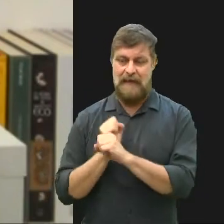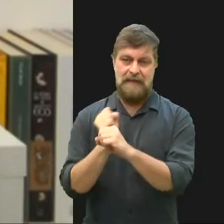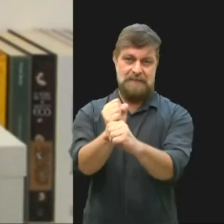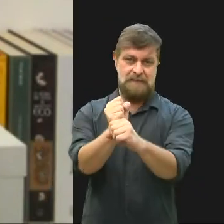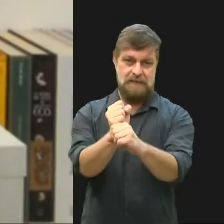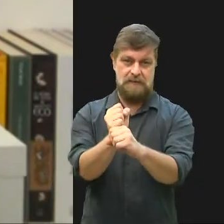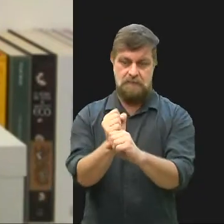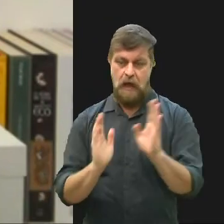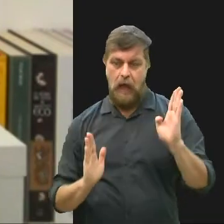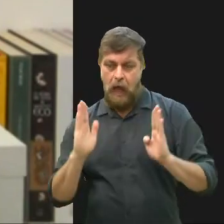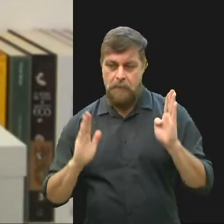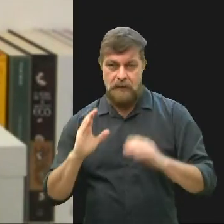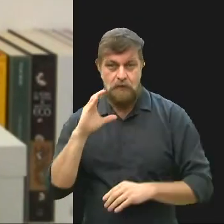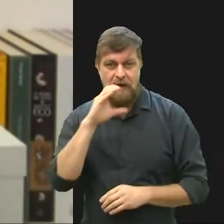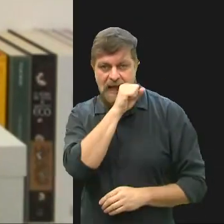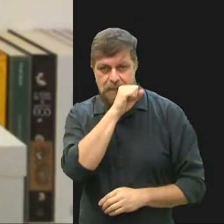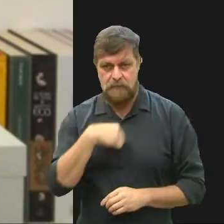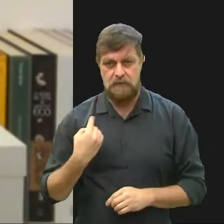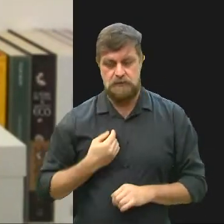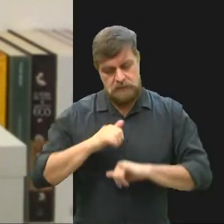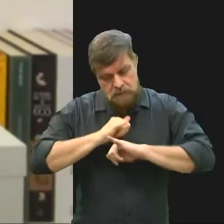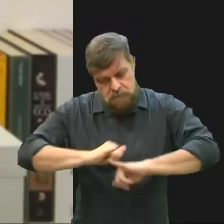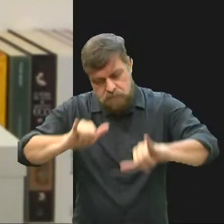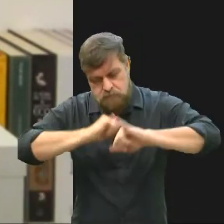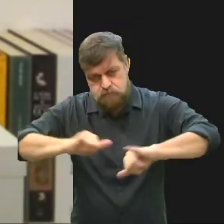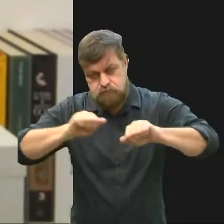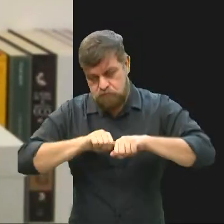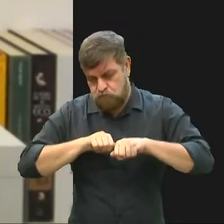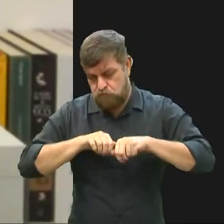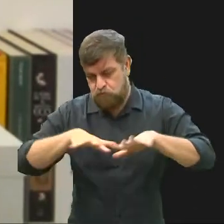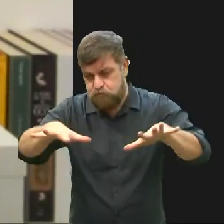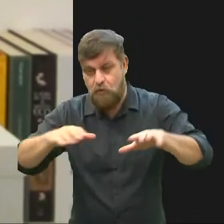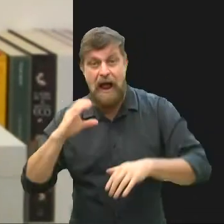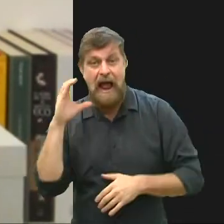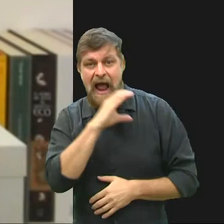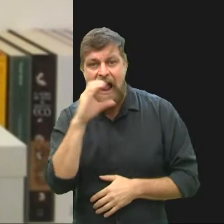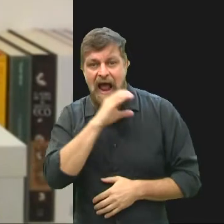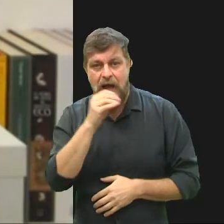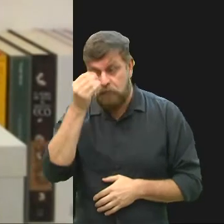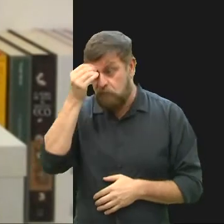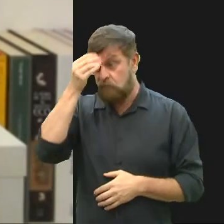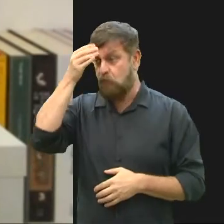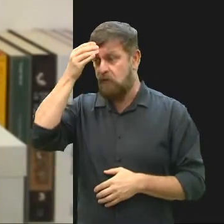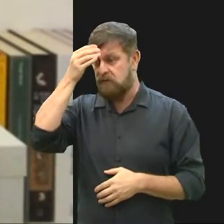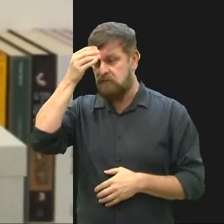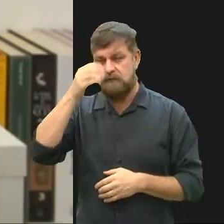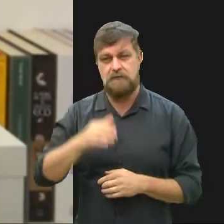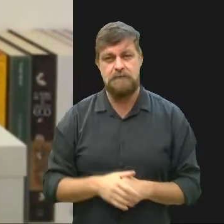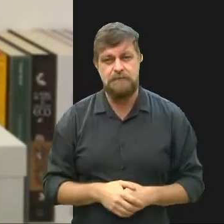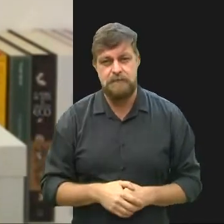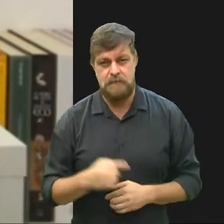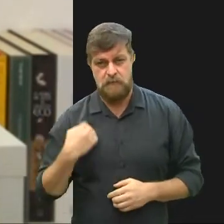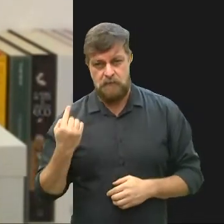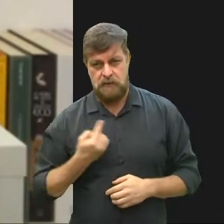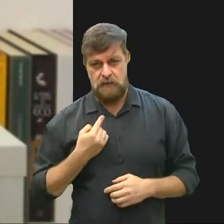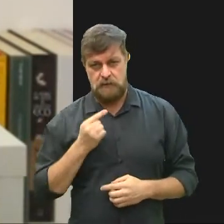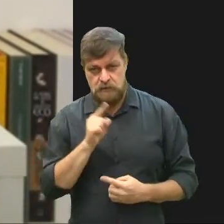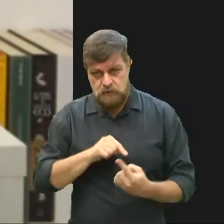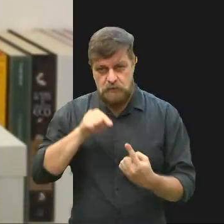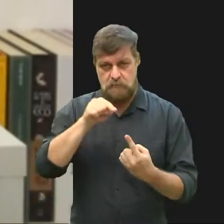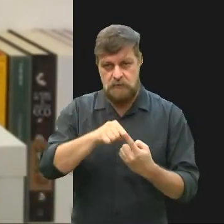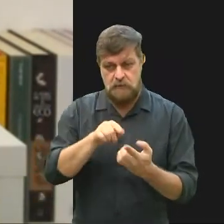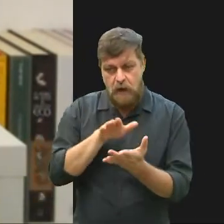aí. Então, a gente queria disseminar o quanto antes esses dados. Então, a gente optou